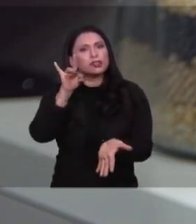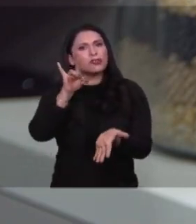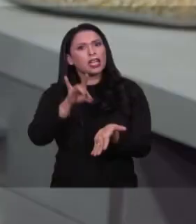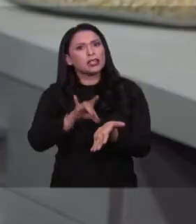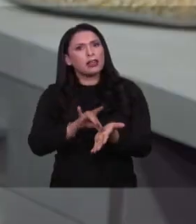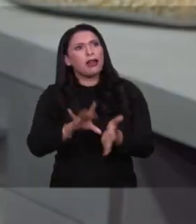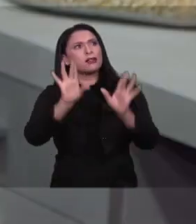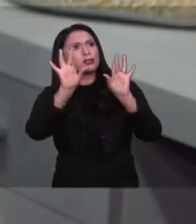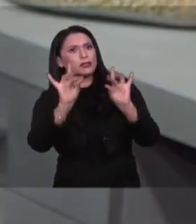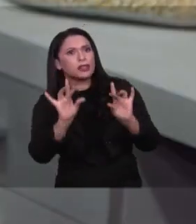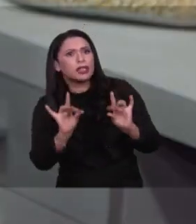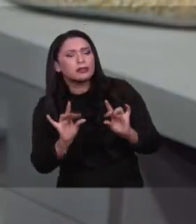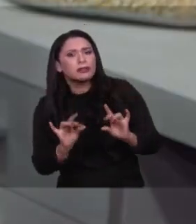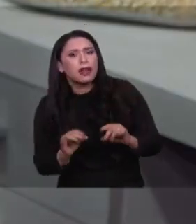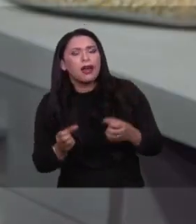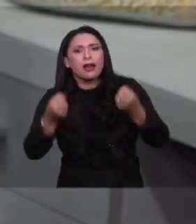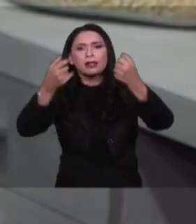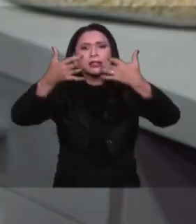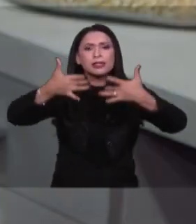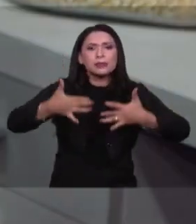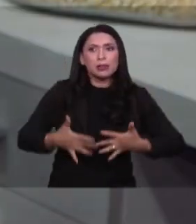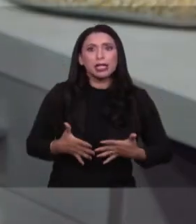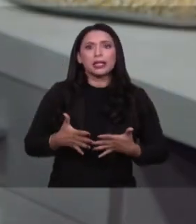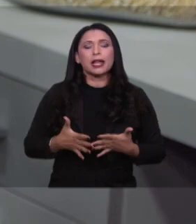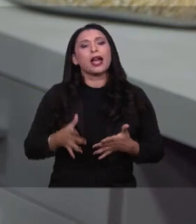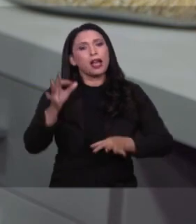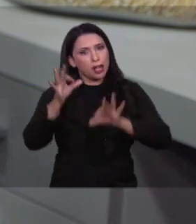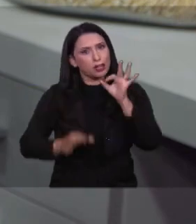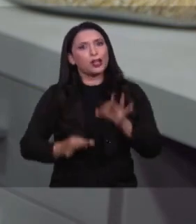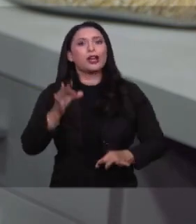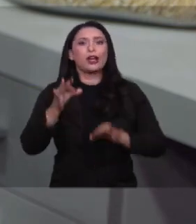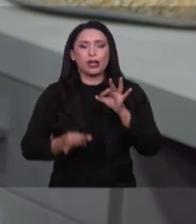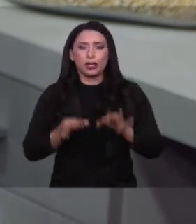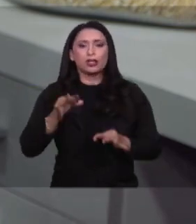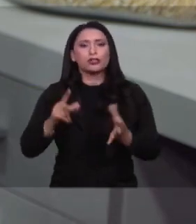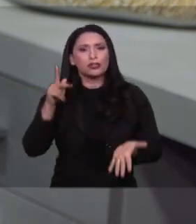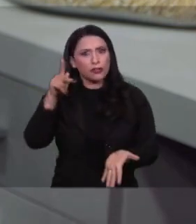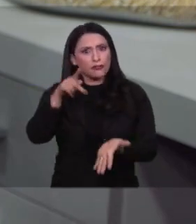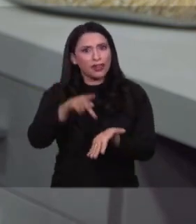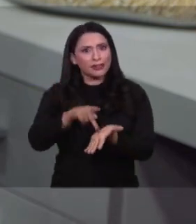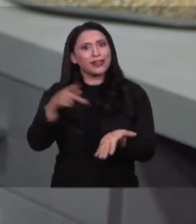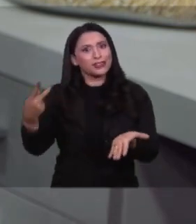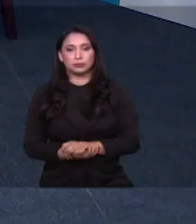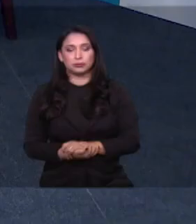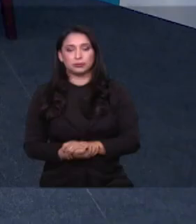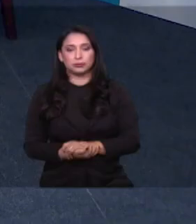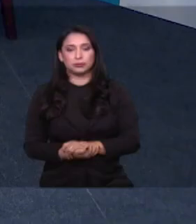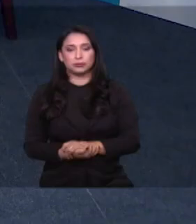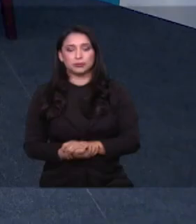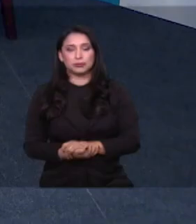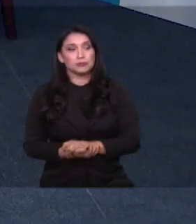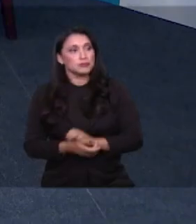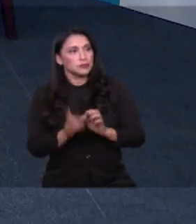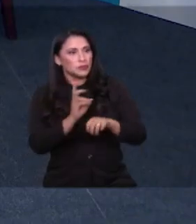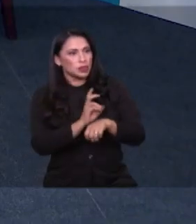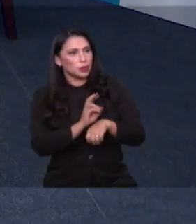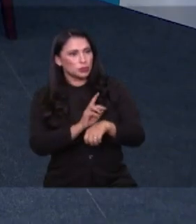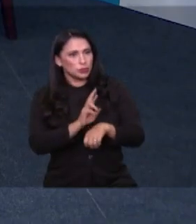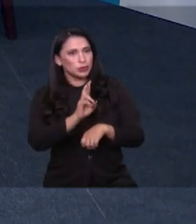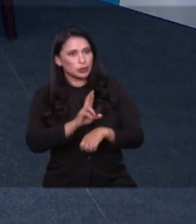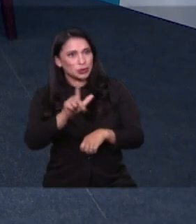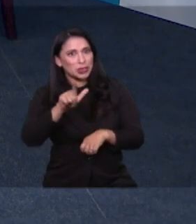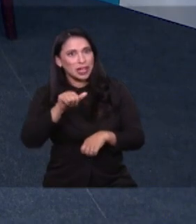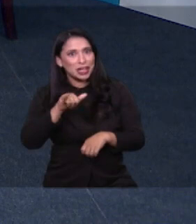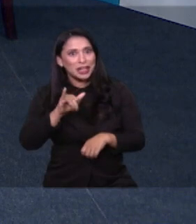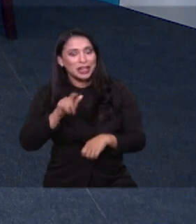os fatos, buscar a verdadeira justiça, né, da verdade real dos fatos, né? Doutora Leide,